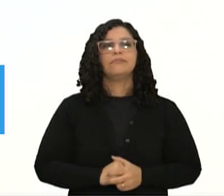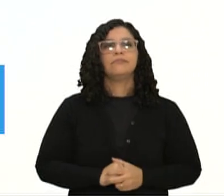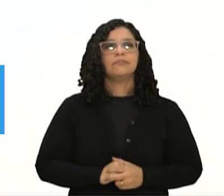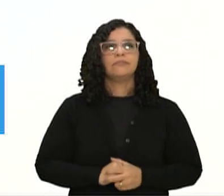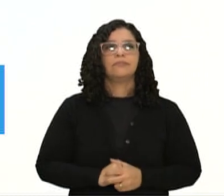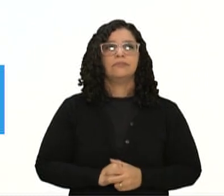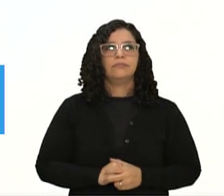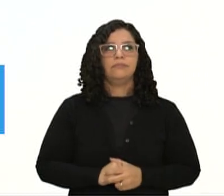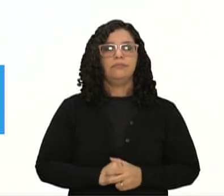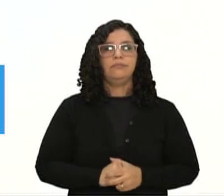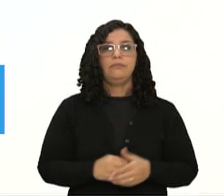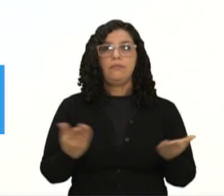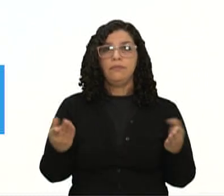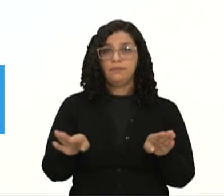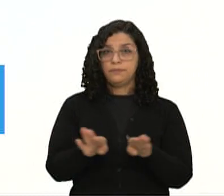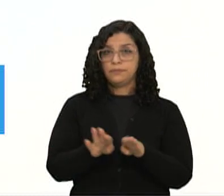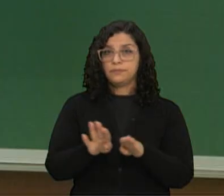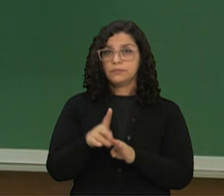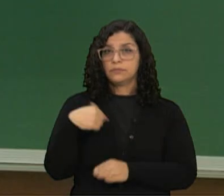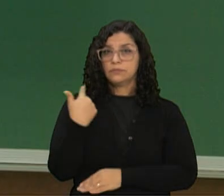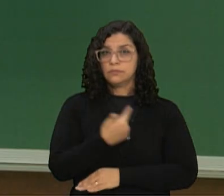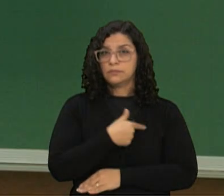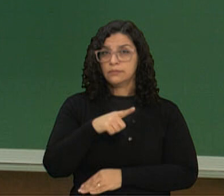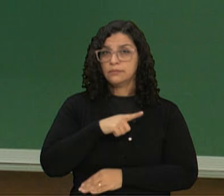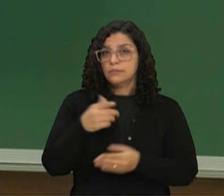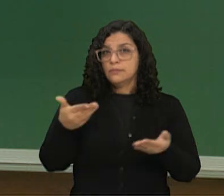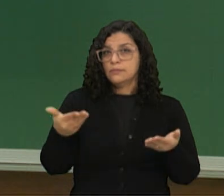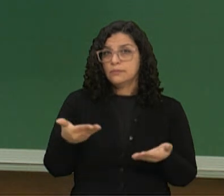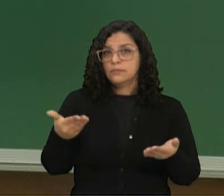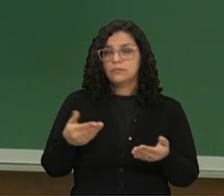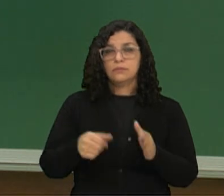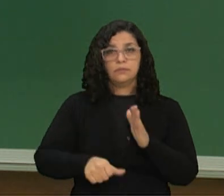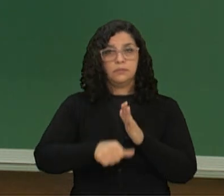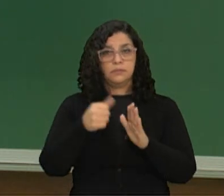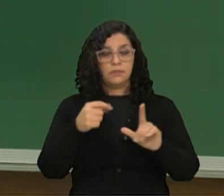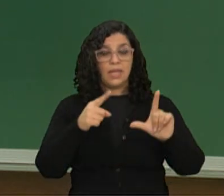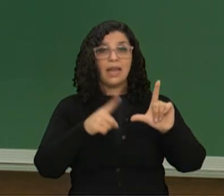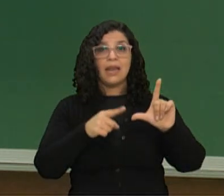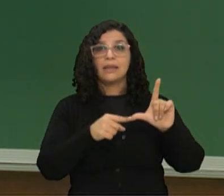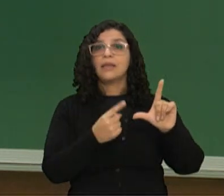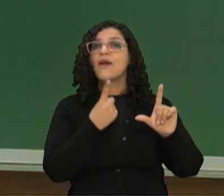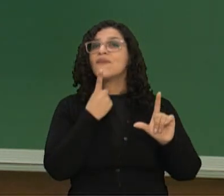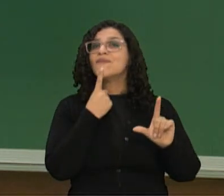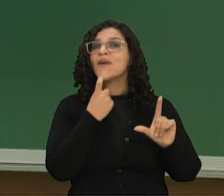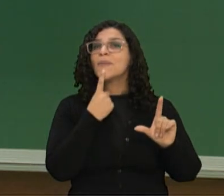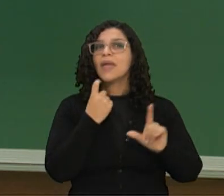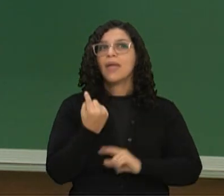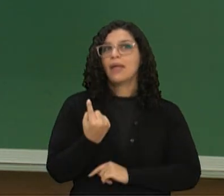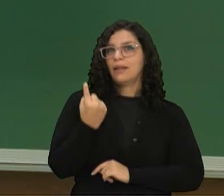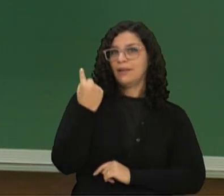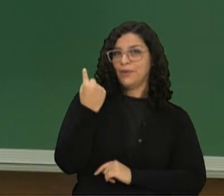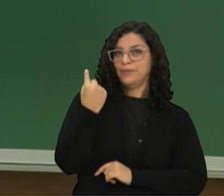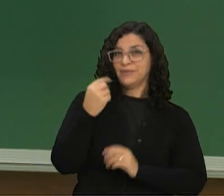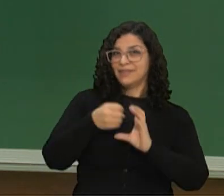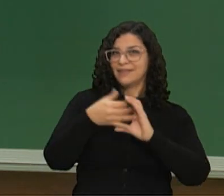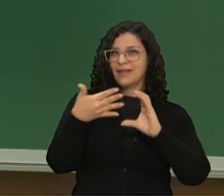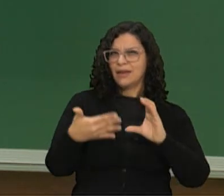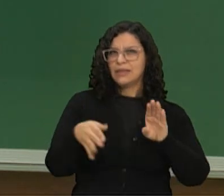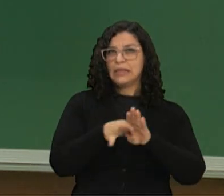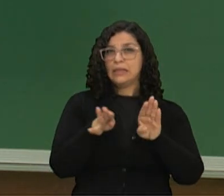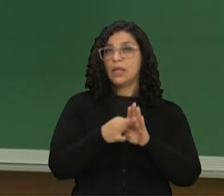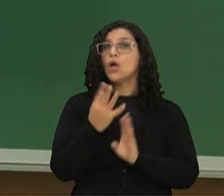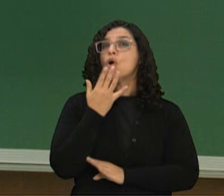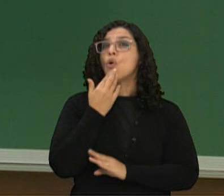2019. Então, nós temos ali primeiro em letra vermelha, lembra que eu falei da característica? Ele pode